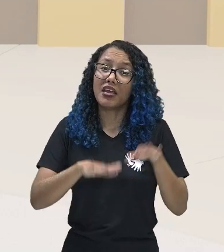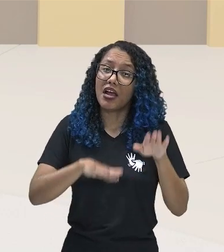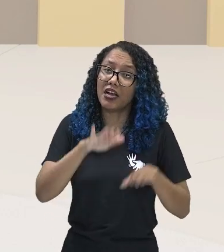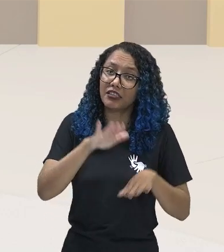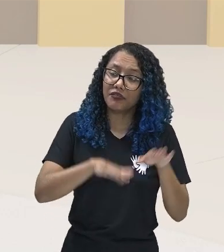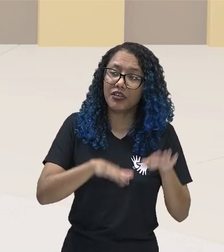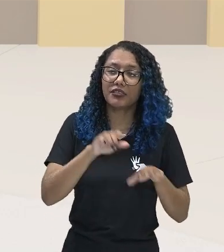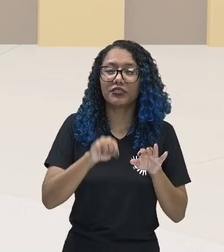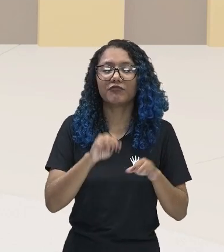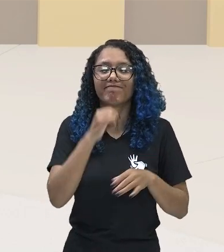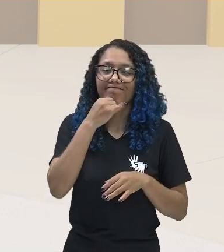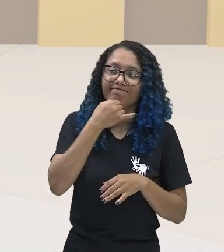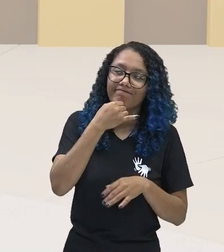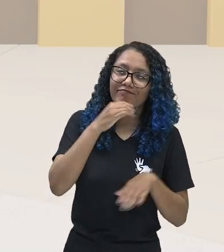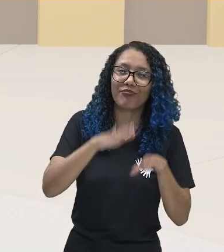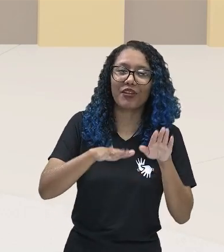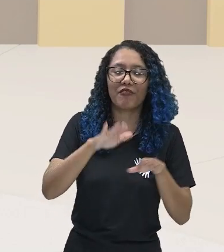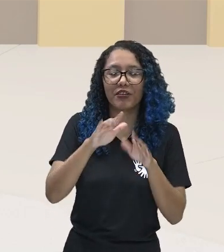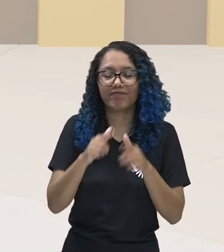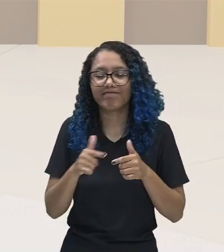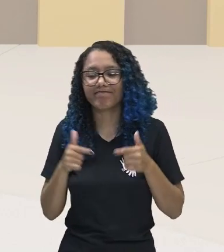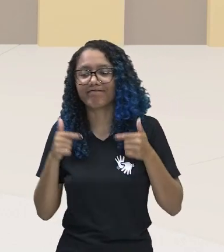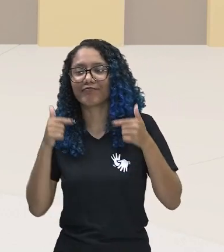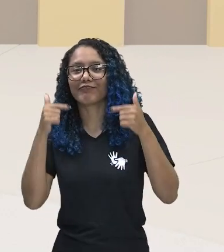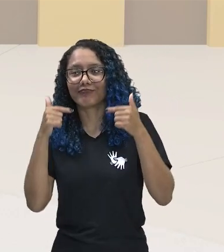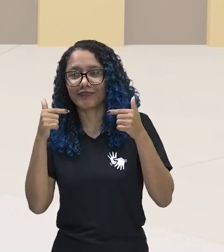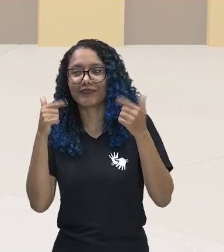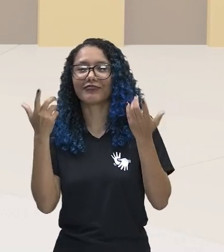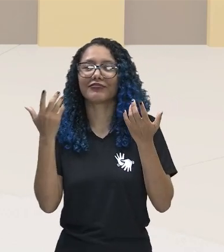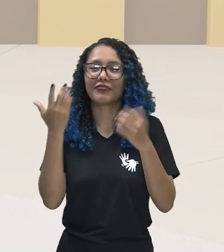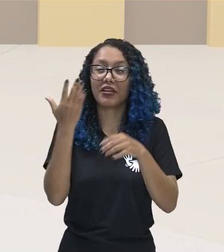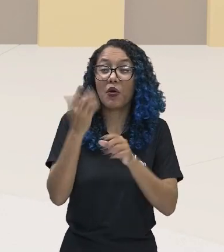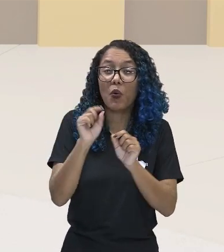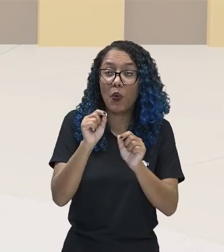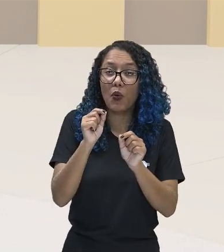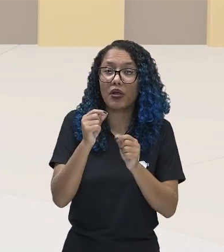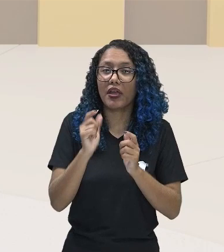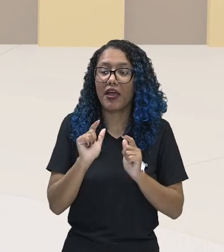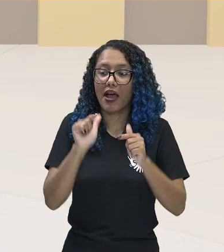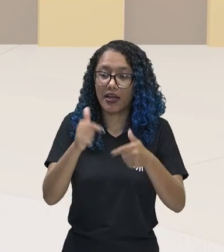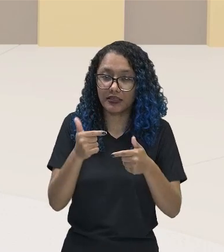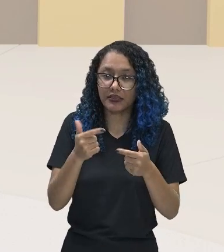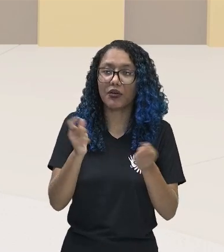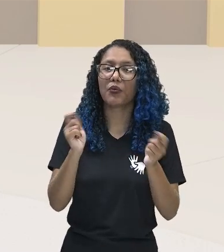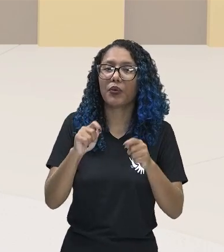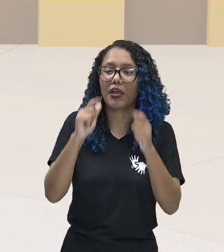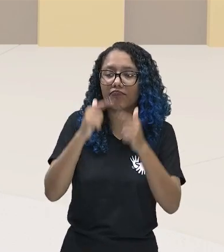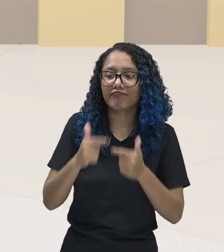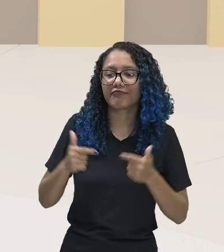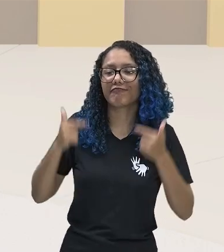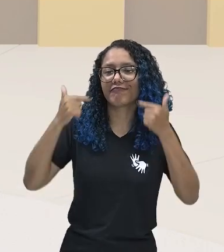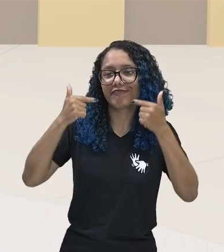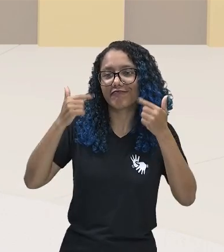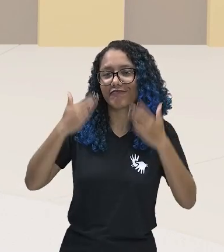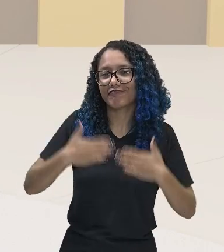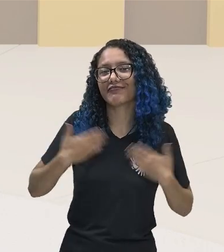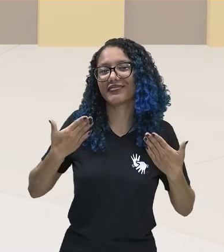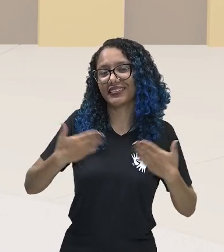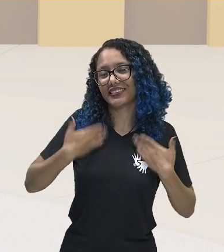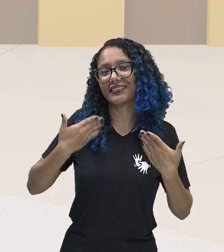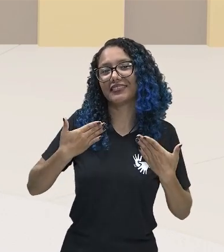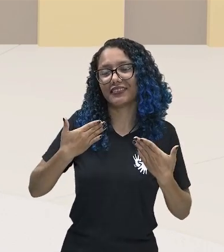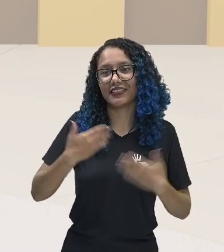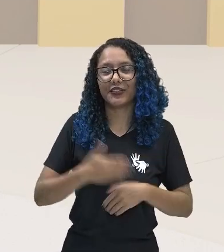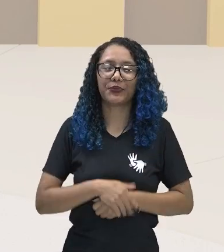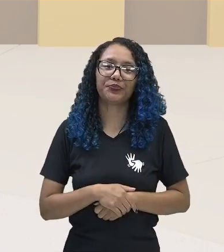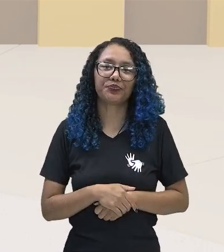pouco tristinha, mas aí procurando fazer atividades com que a deixem alegre. E todas essas ações